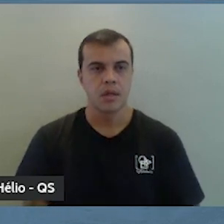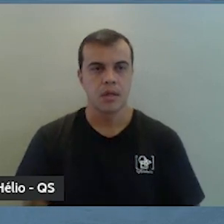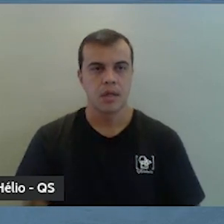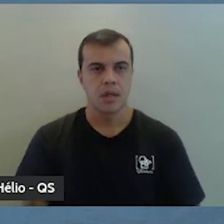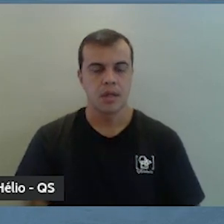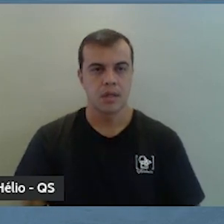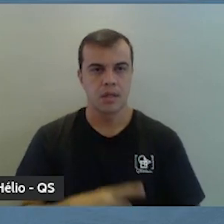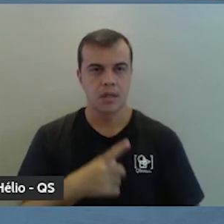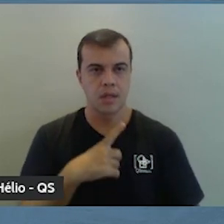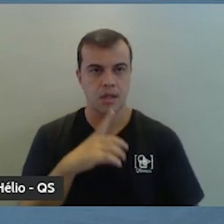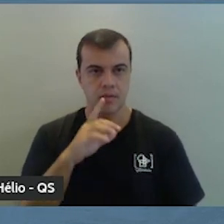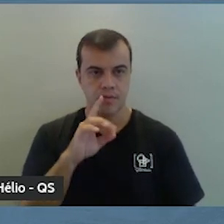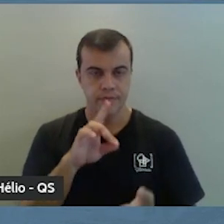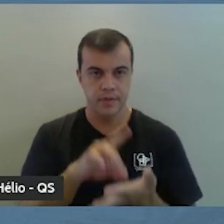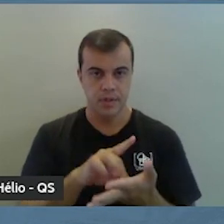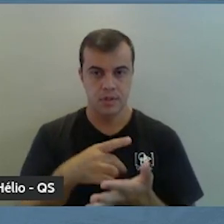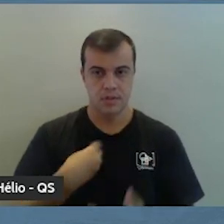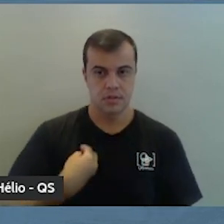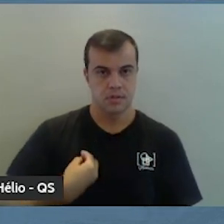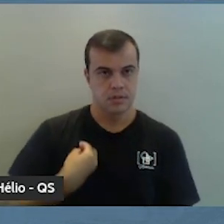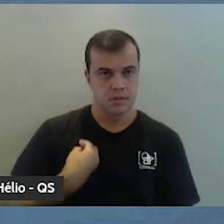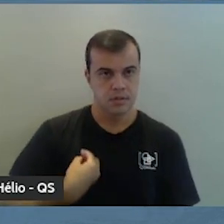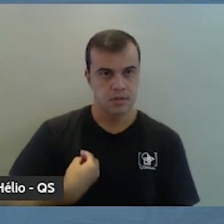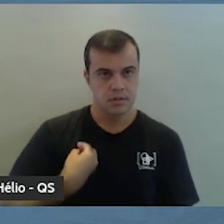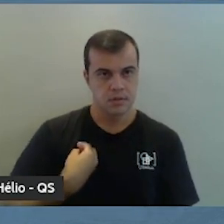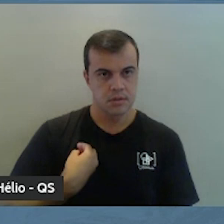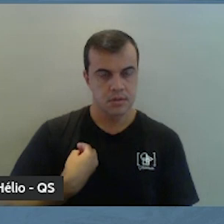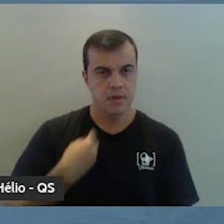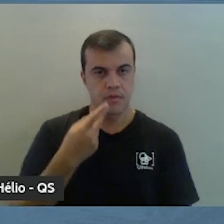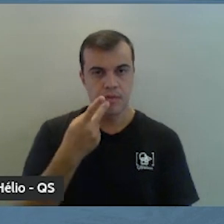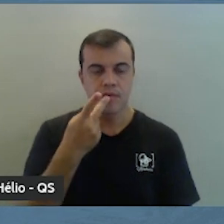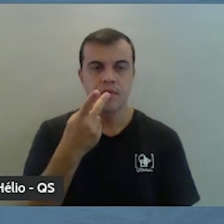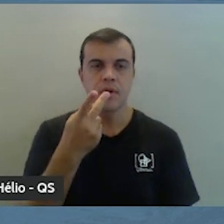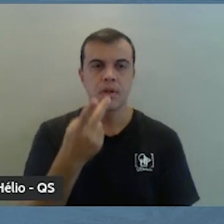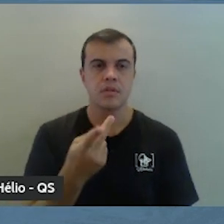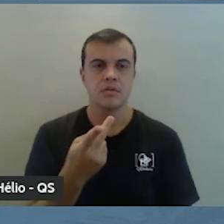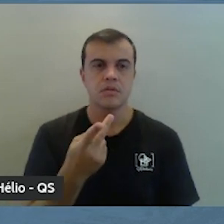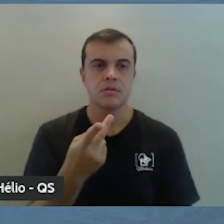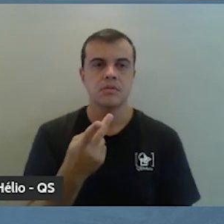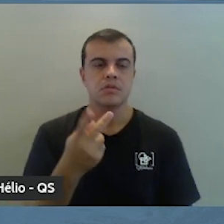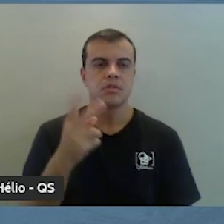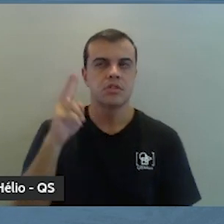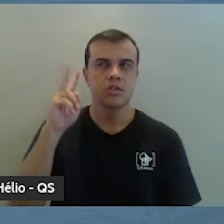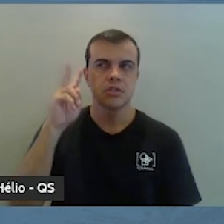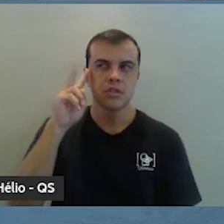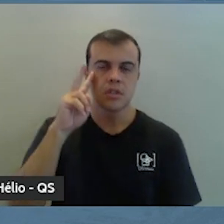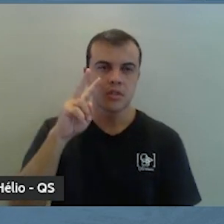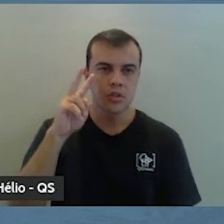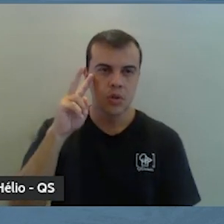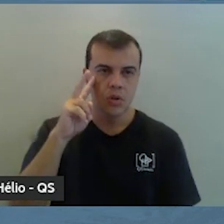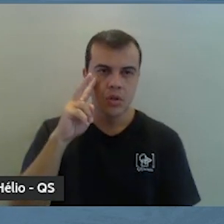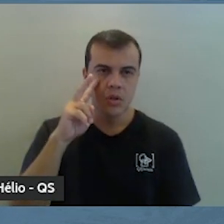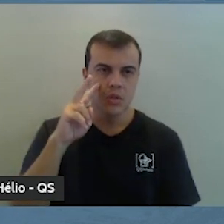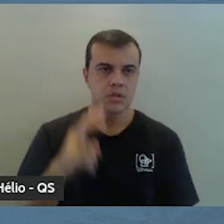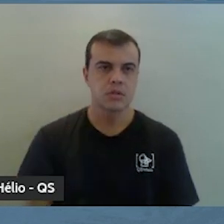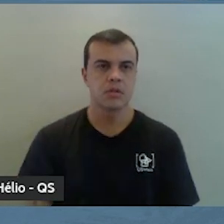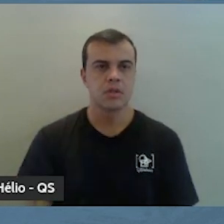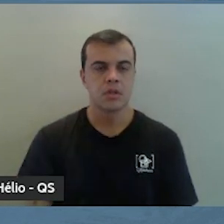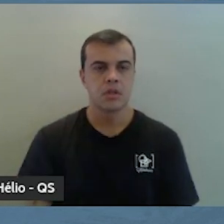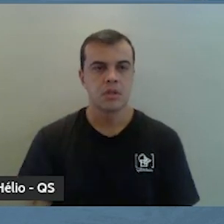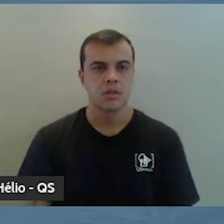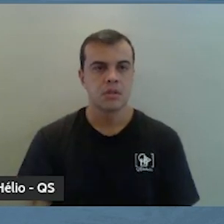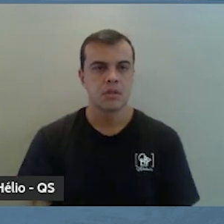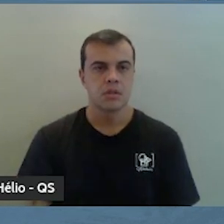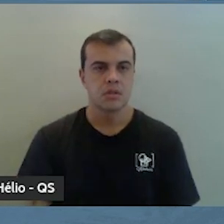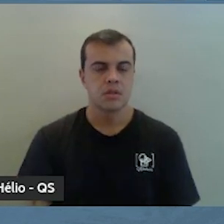aqui ela de fato está falando de tradições, ela não